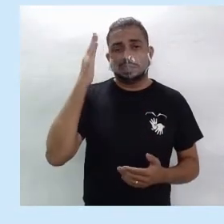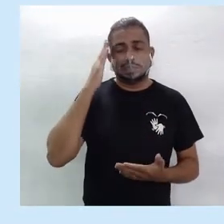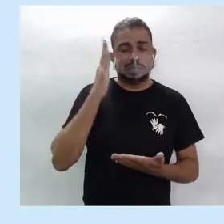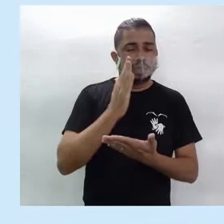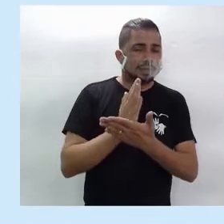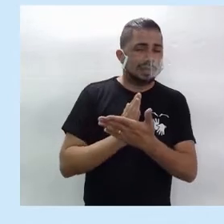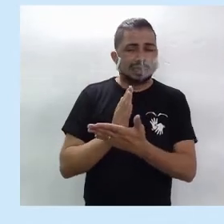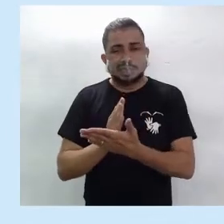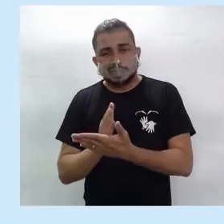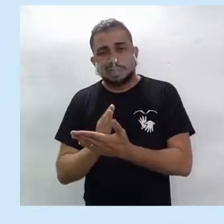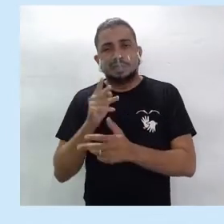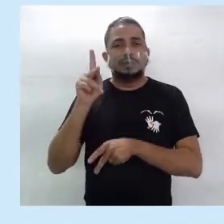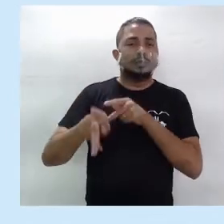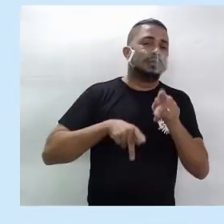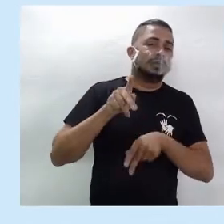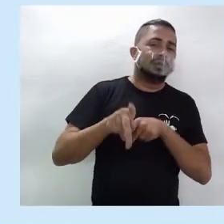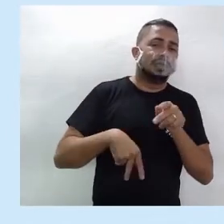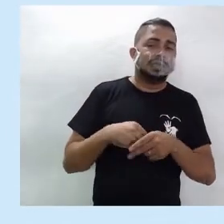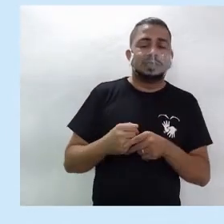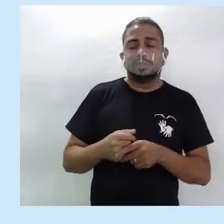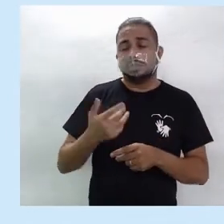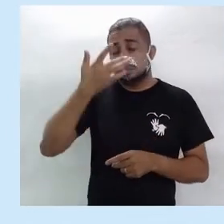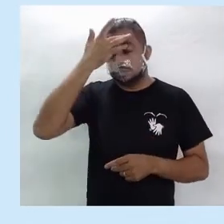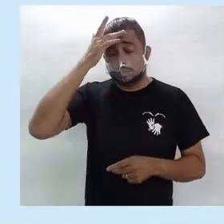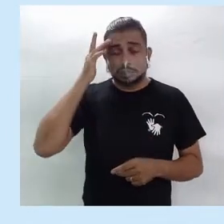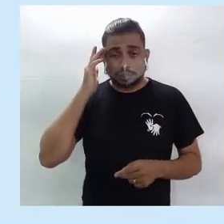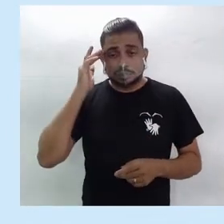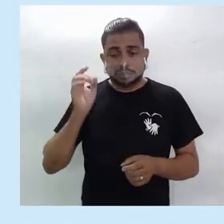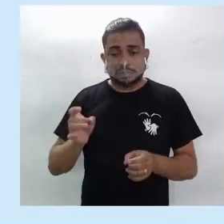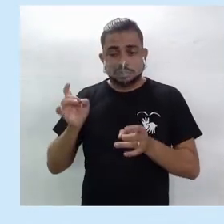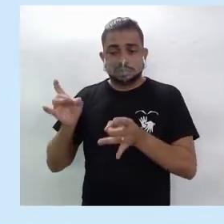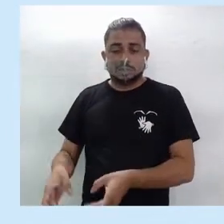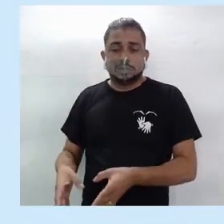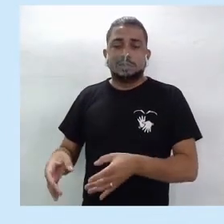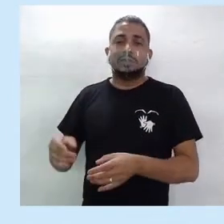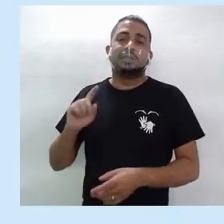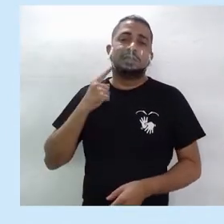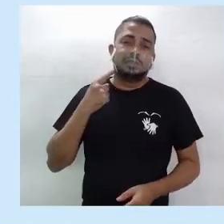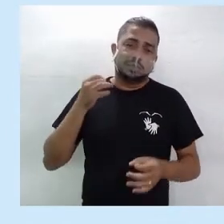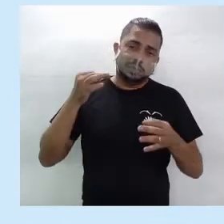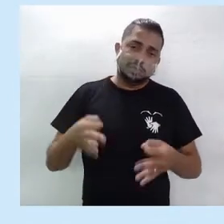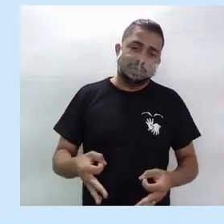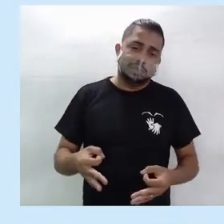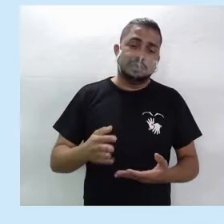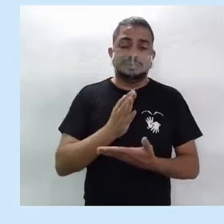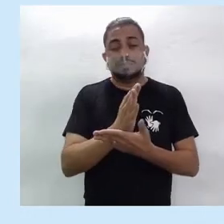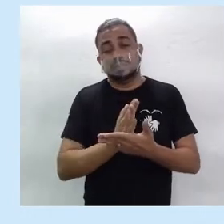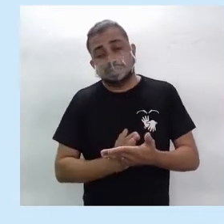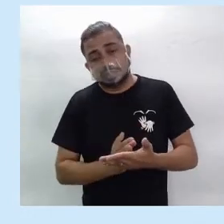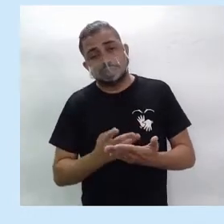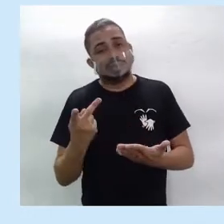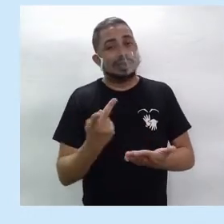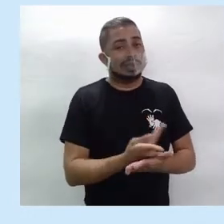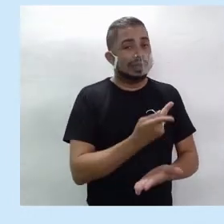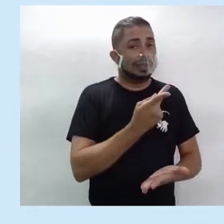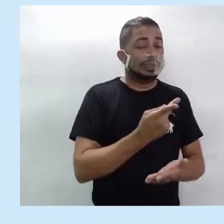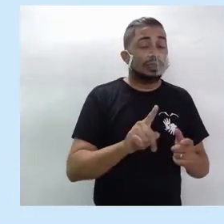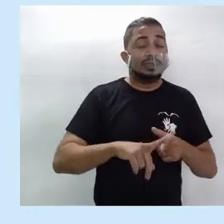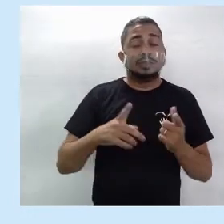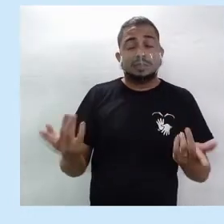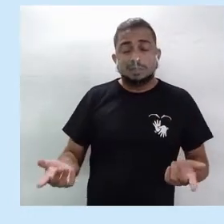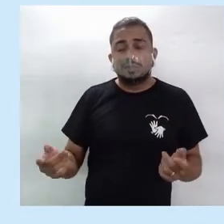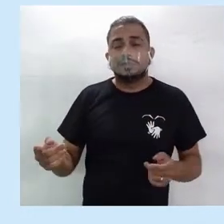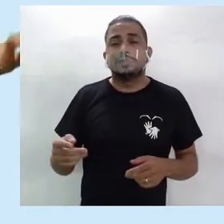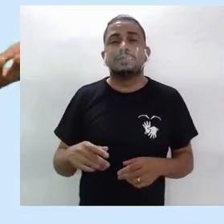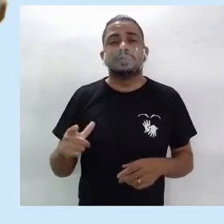né? Metade da população pernambucana destina o seu lixo de modo correto e metade de modo incorreto. Então, a gente vai ver